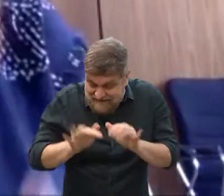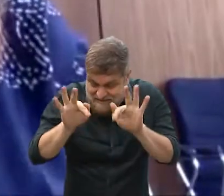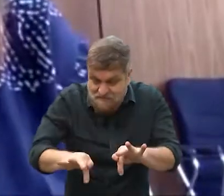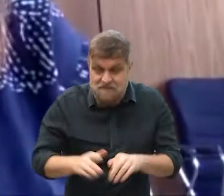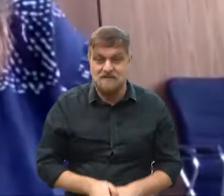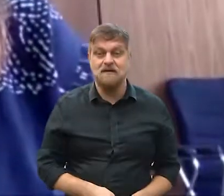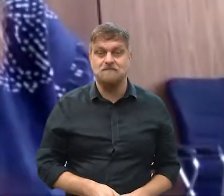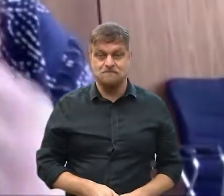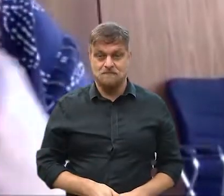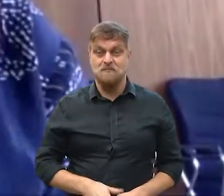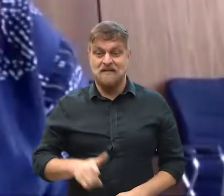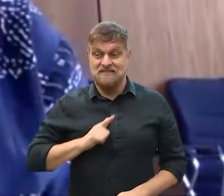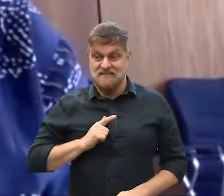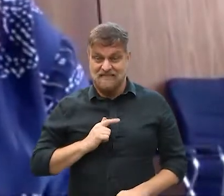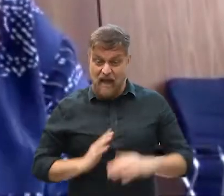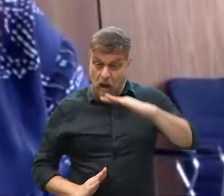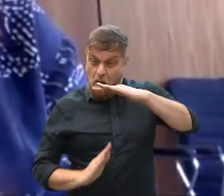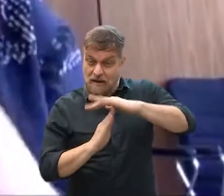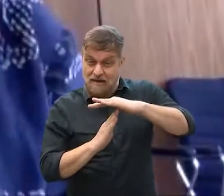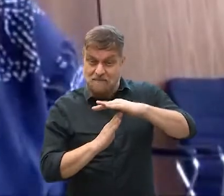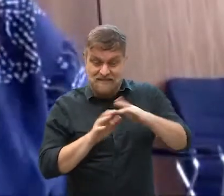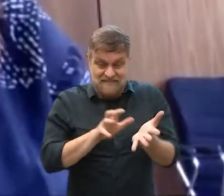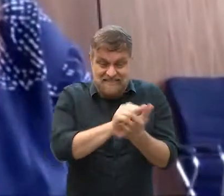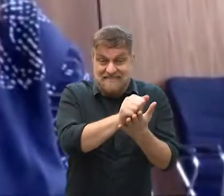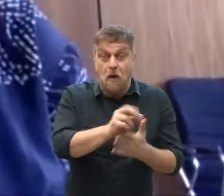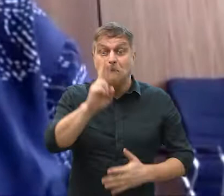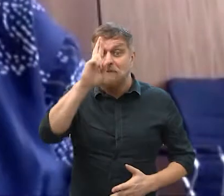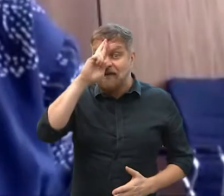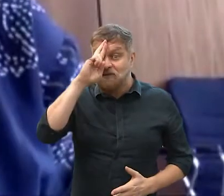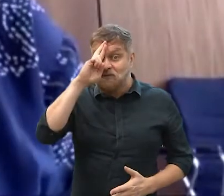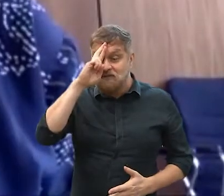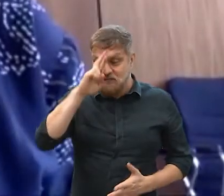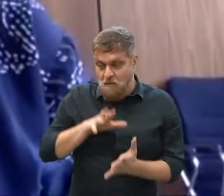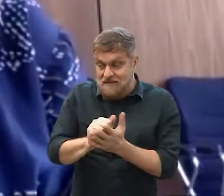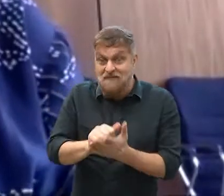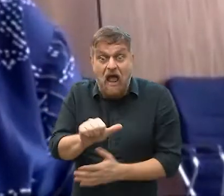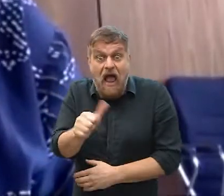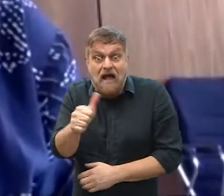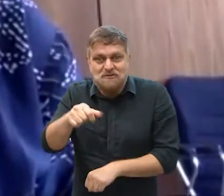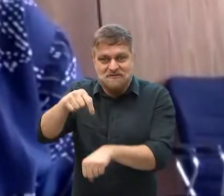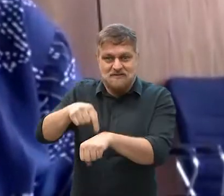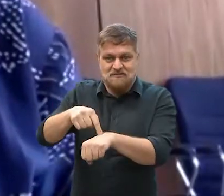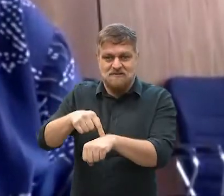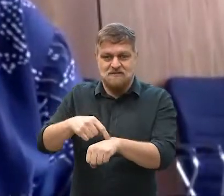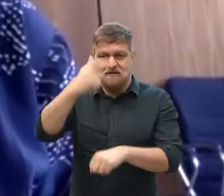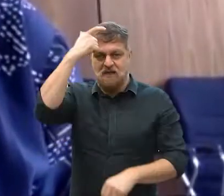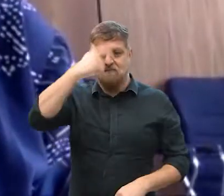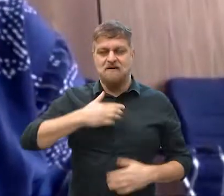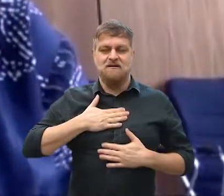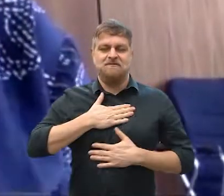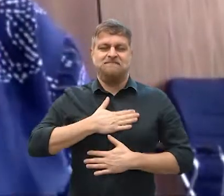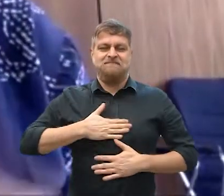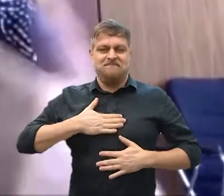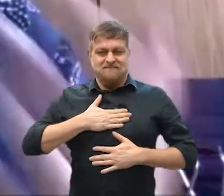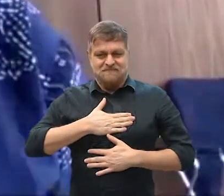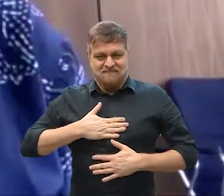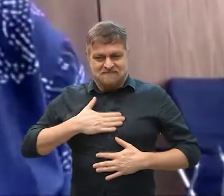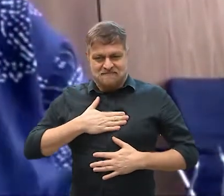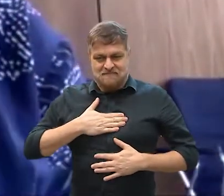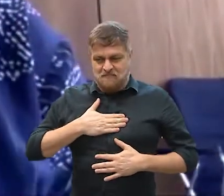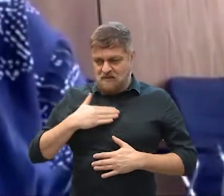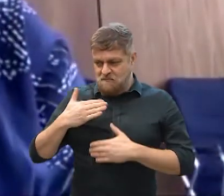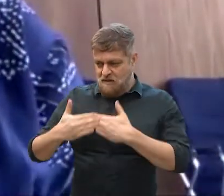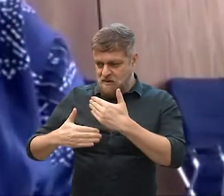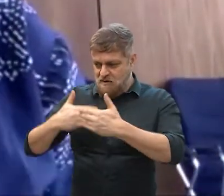11 horas da noite, as inscrições se encerravam à meia-noite. E aí eu tive a felicidade de passar para as